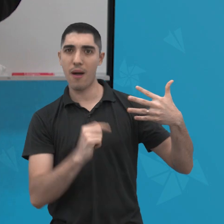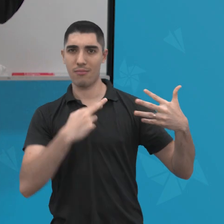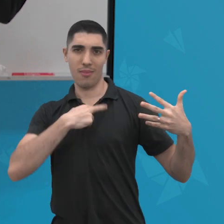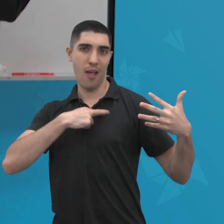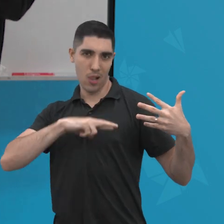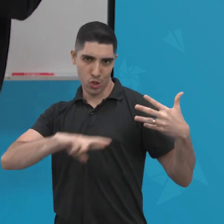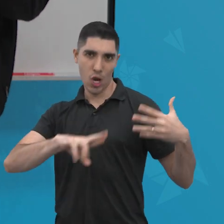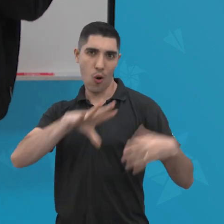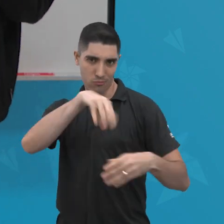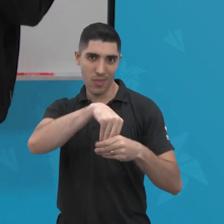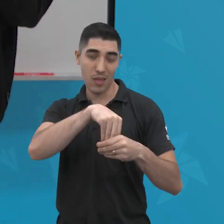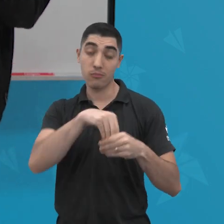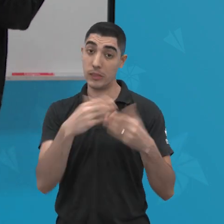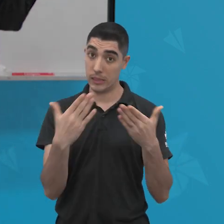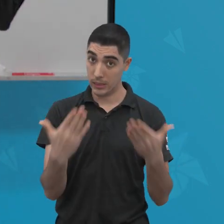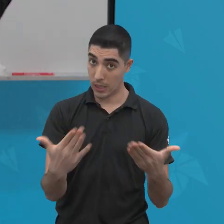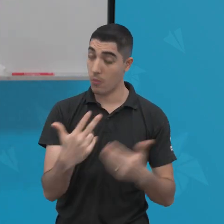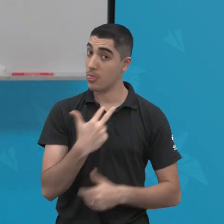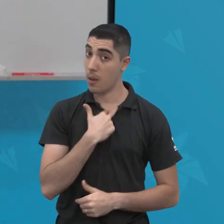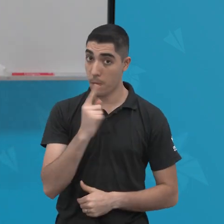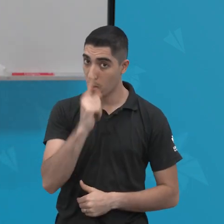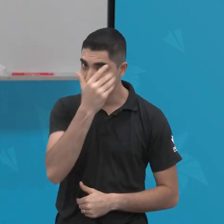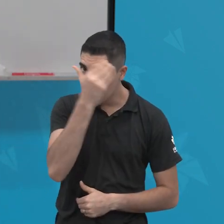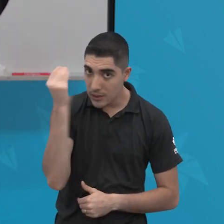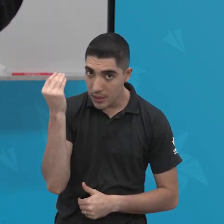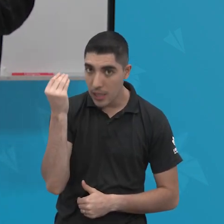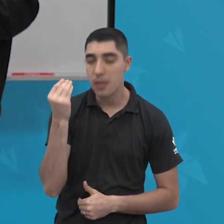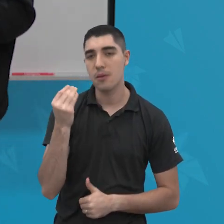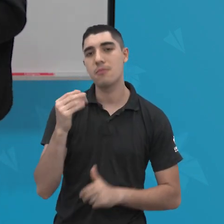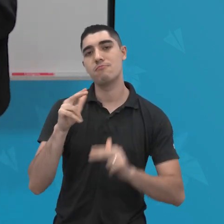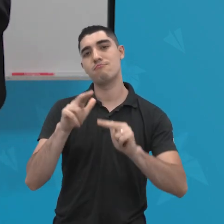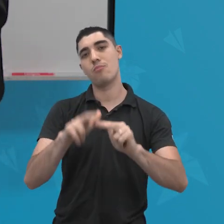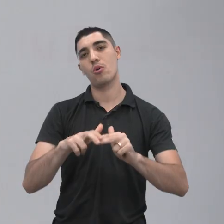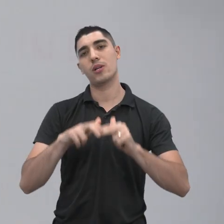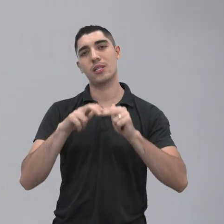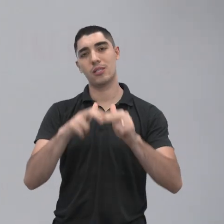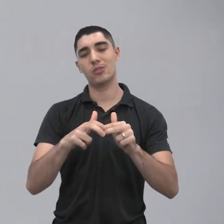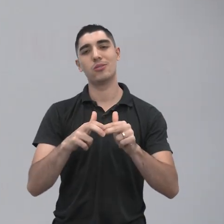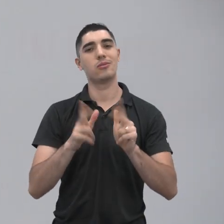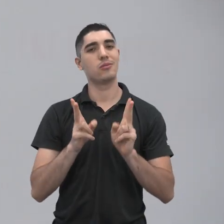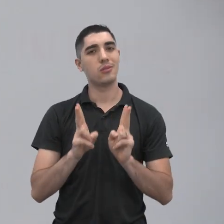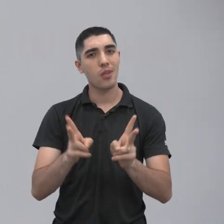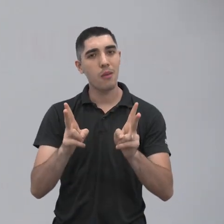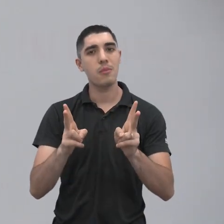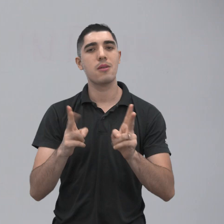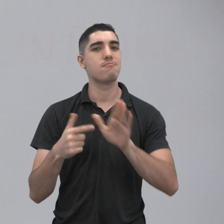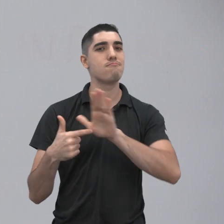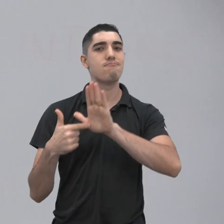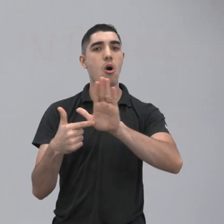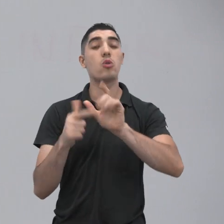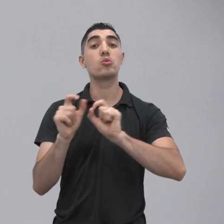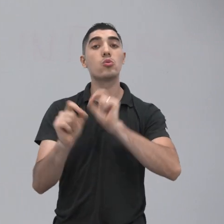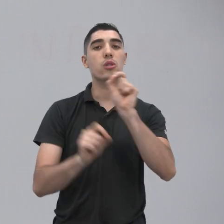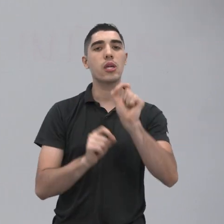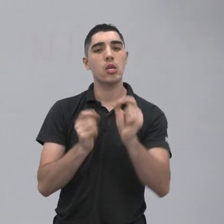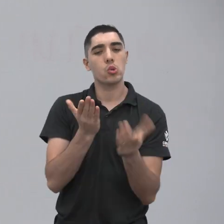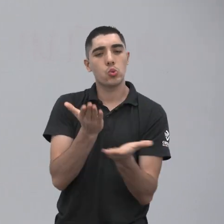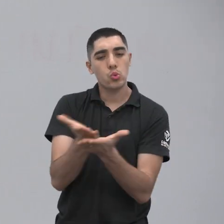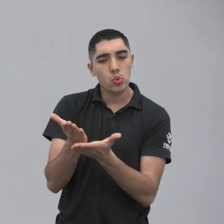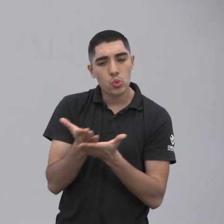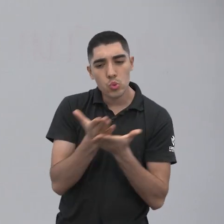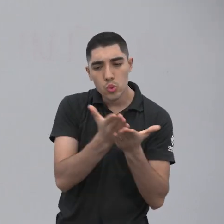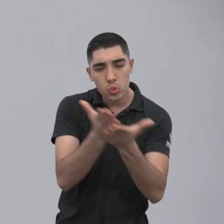religioso. E isso a gente não pode perder de vista quando a gente tem em mente a ideia de fazer um